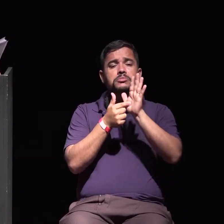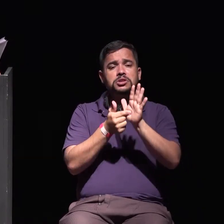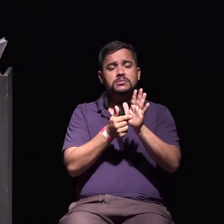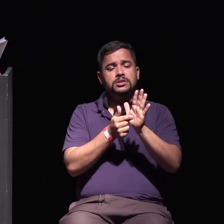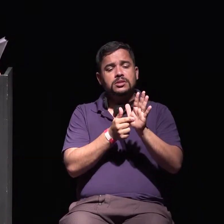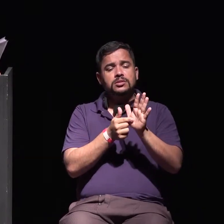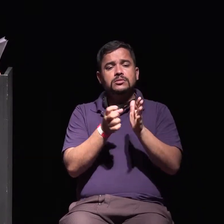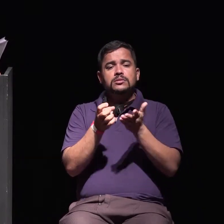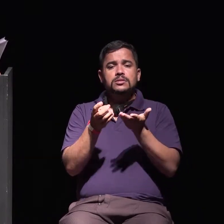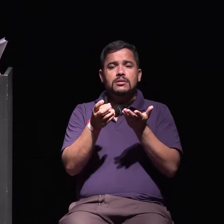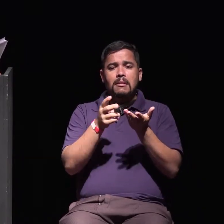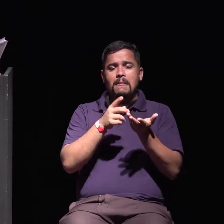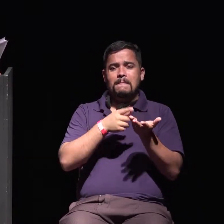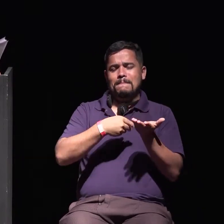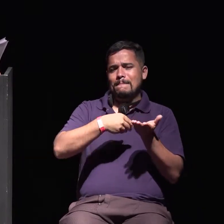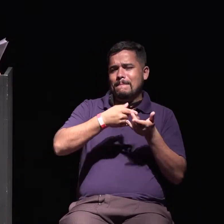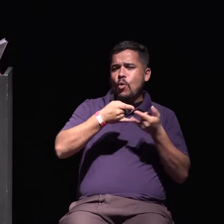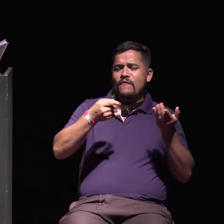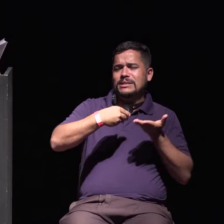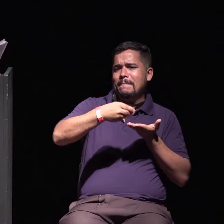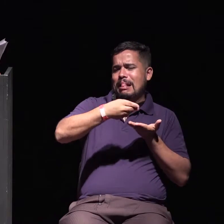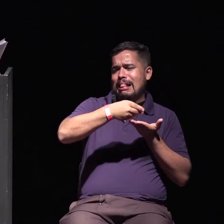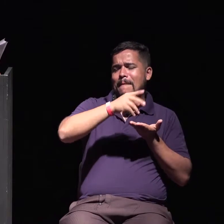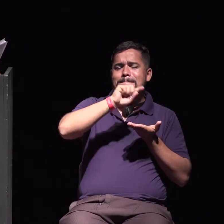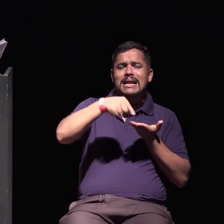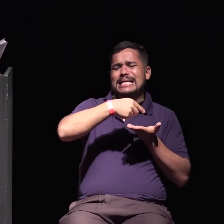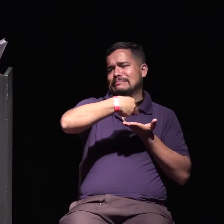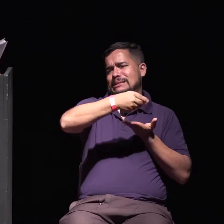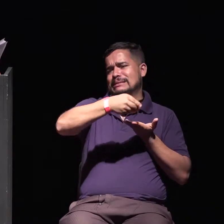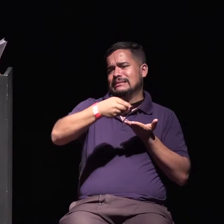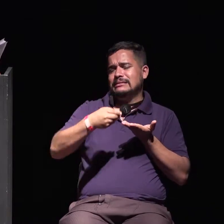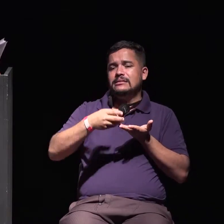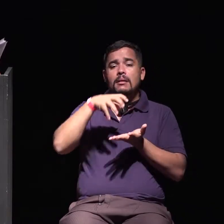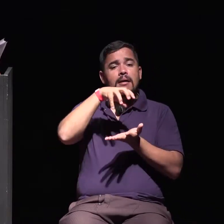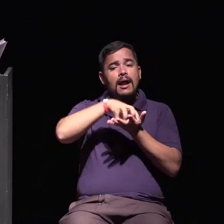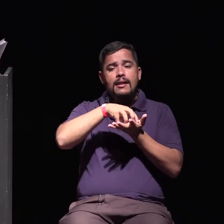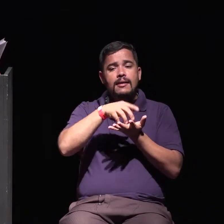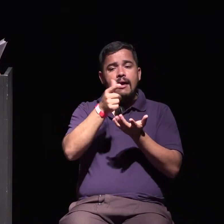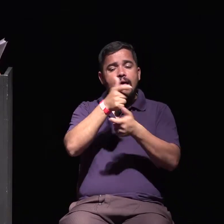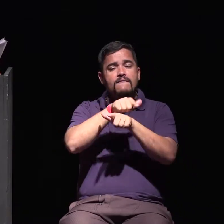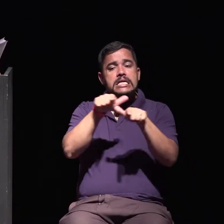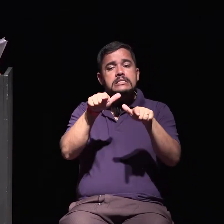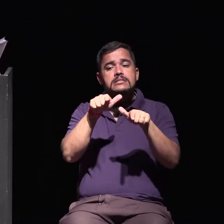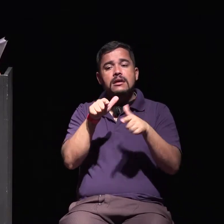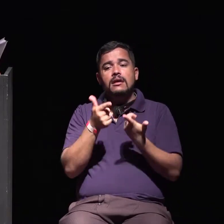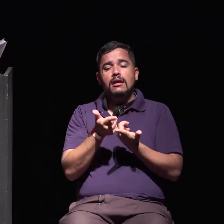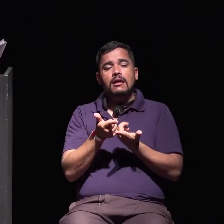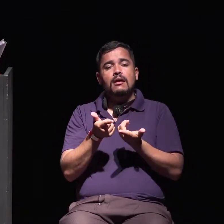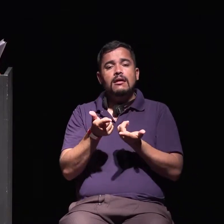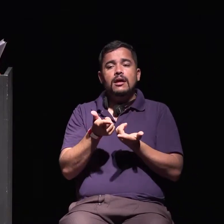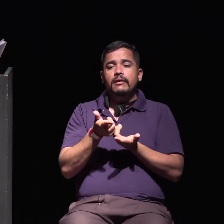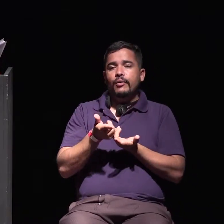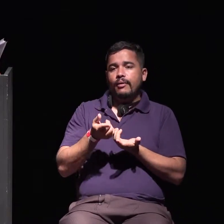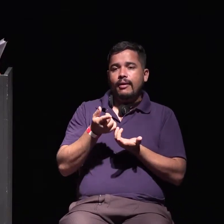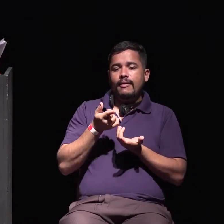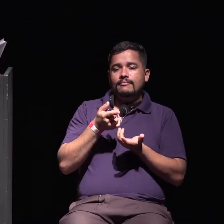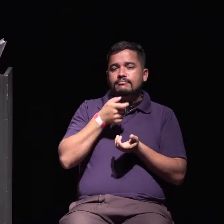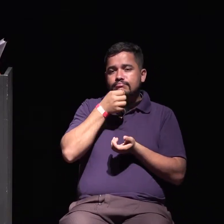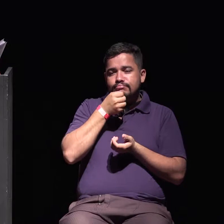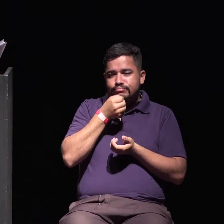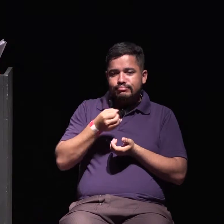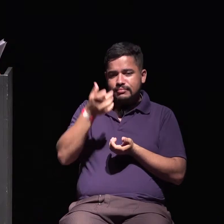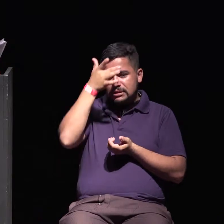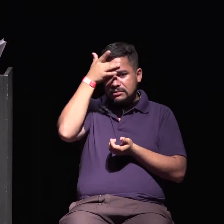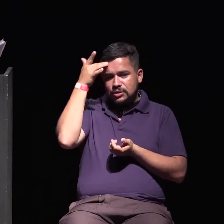são distribuídos milhares de convites e que, na verdade, consiste numa galeria vazia, onde é servido um drink com azul de